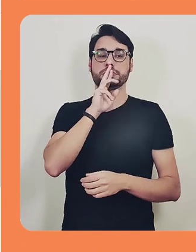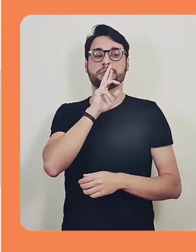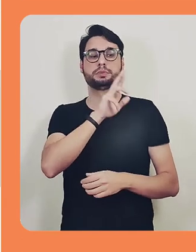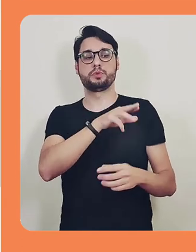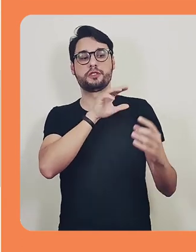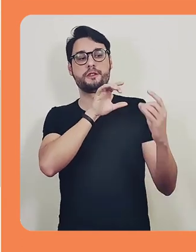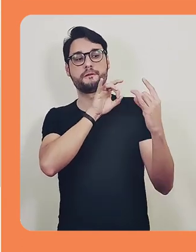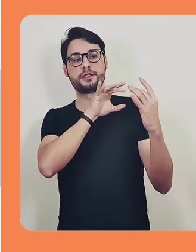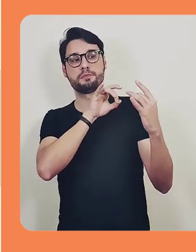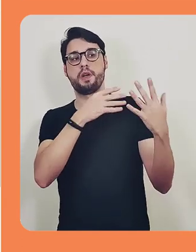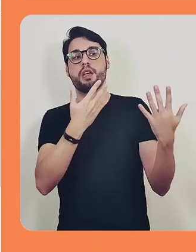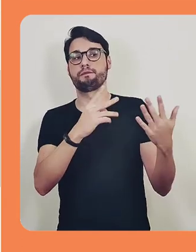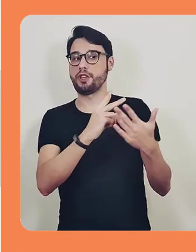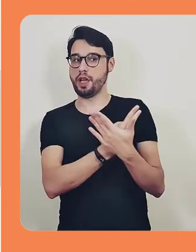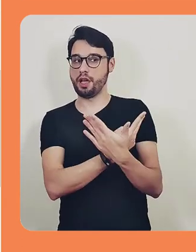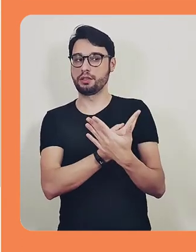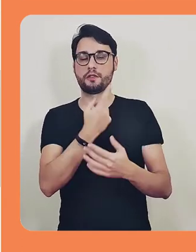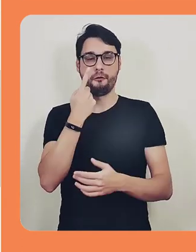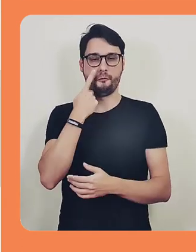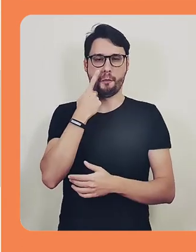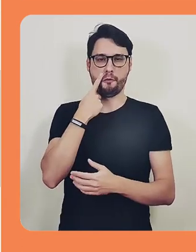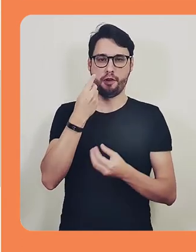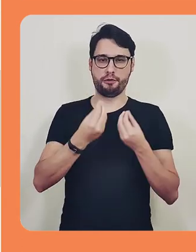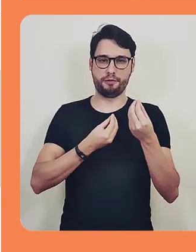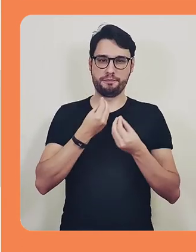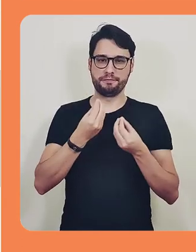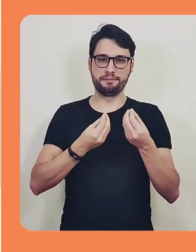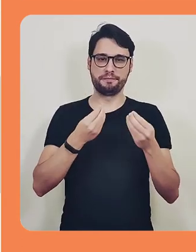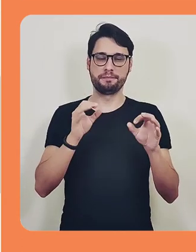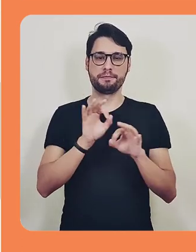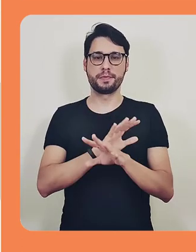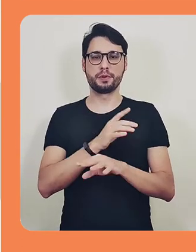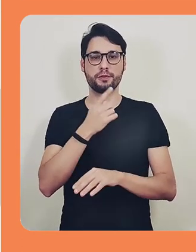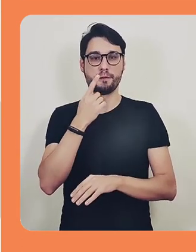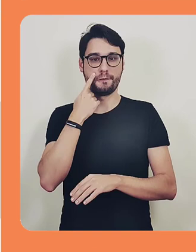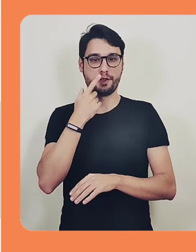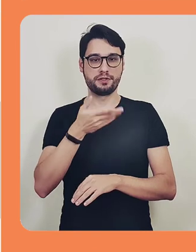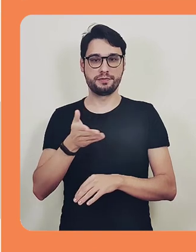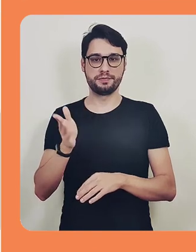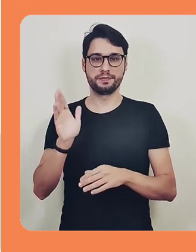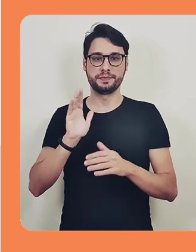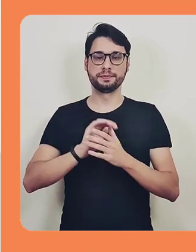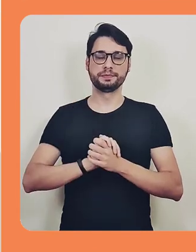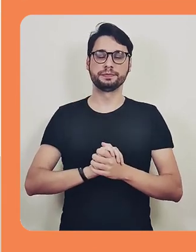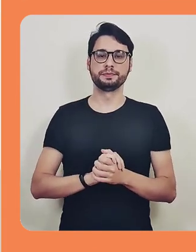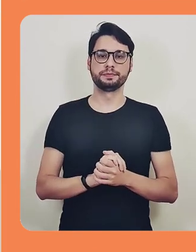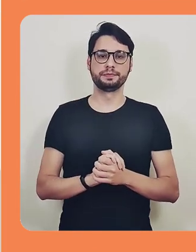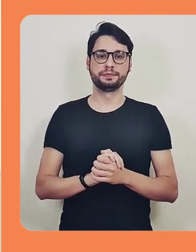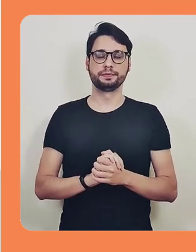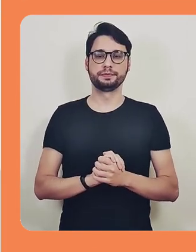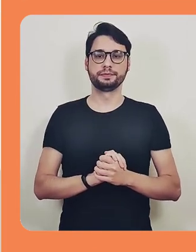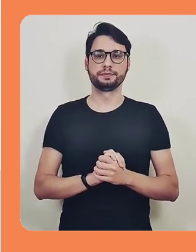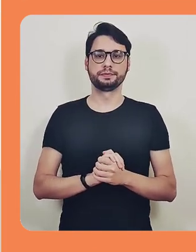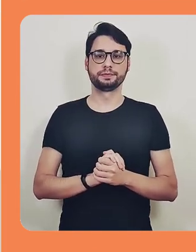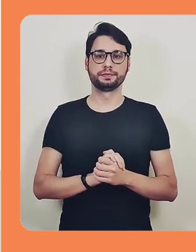aluno receberia a opção, a marcação de que estava errado. Vamos ver como é que